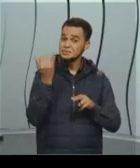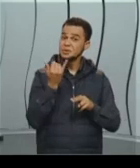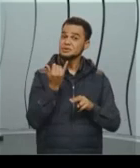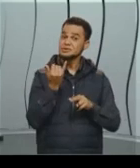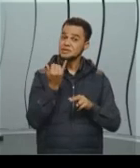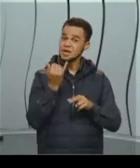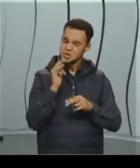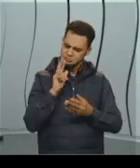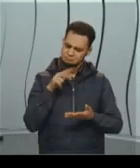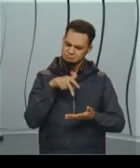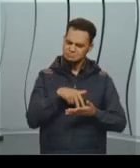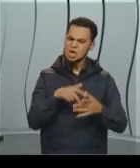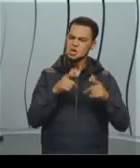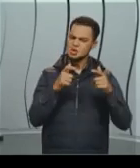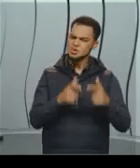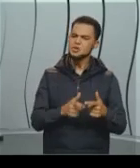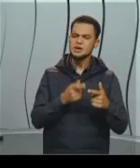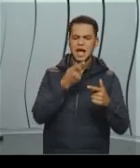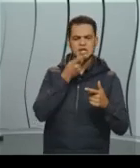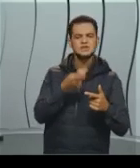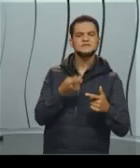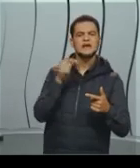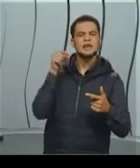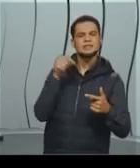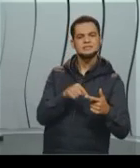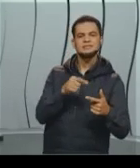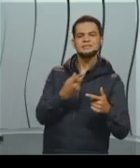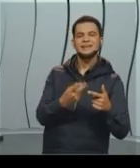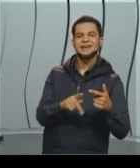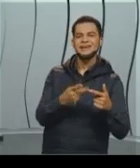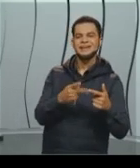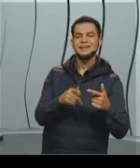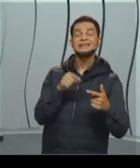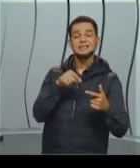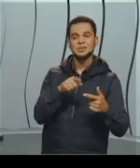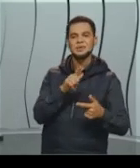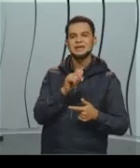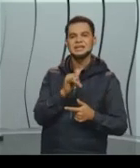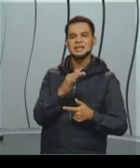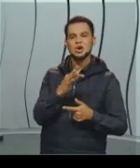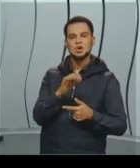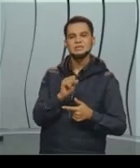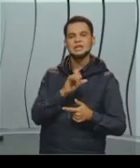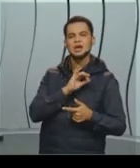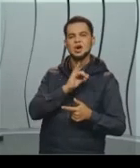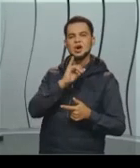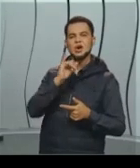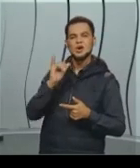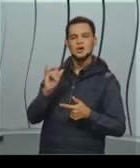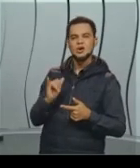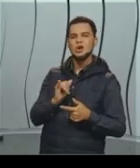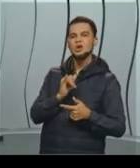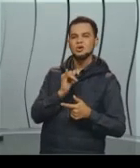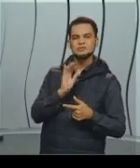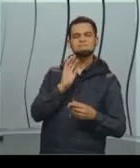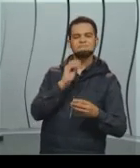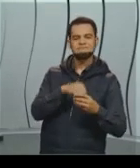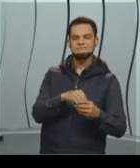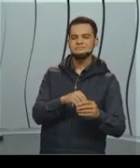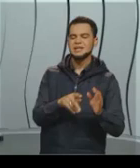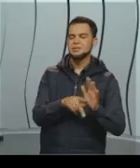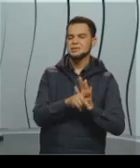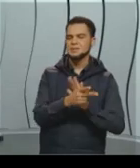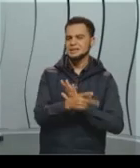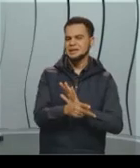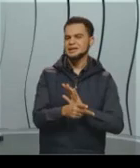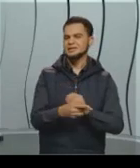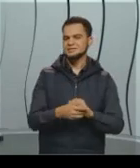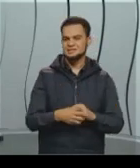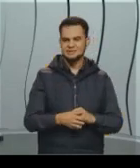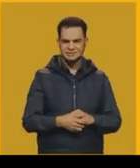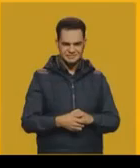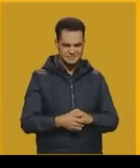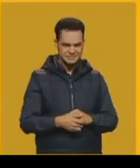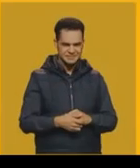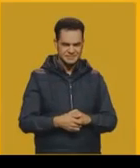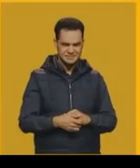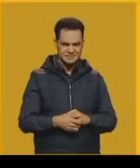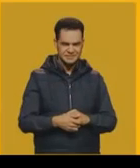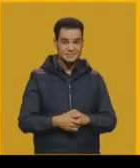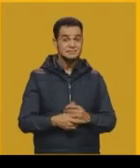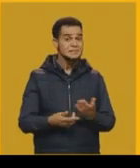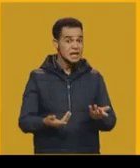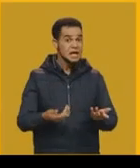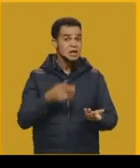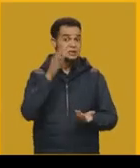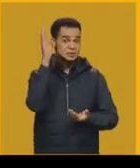é o que os griots vão permitir para a gente por meio da transmissão desses relatos. No Brasil, nós temos vários povos africanos,